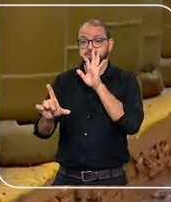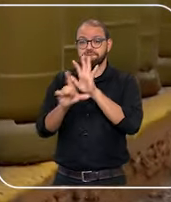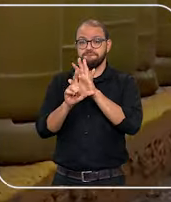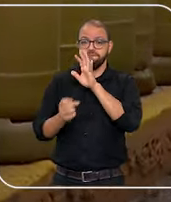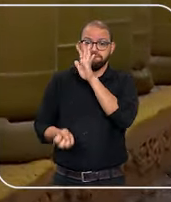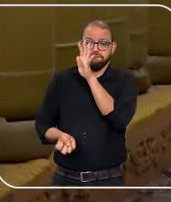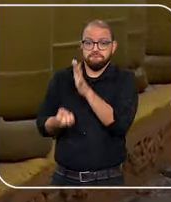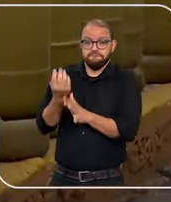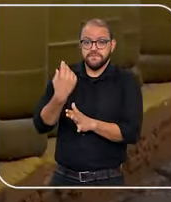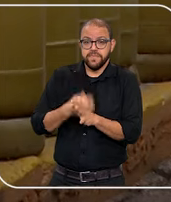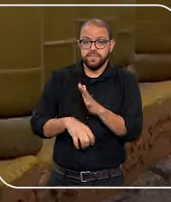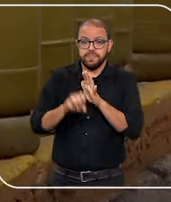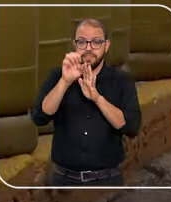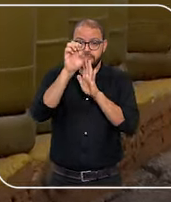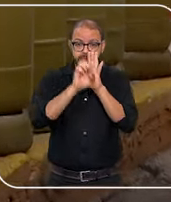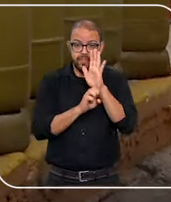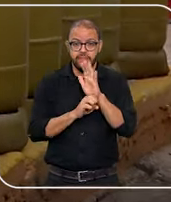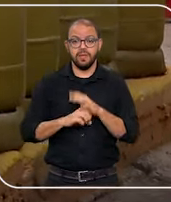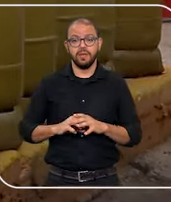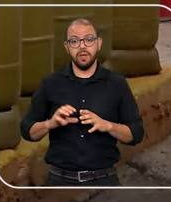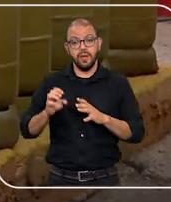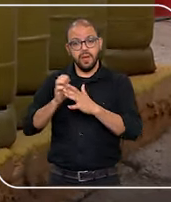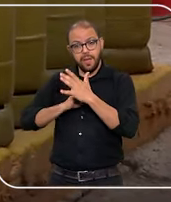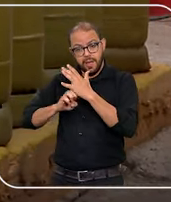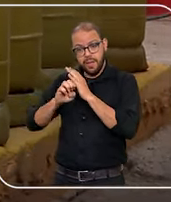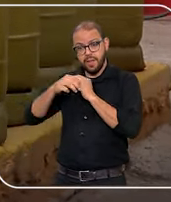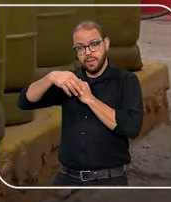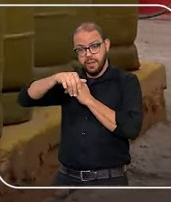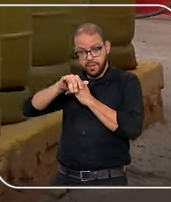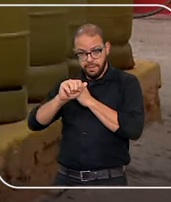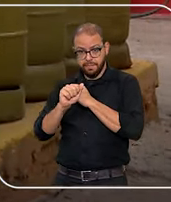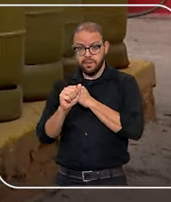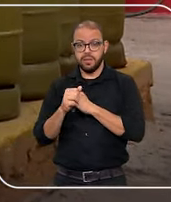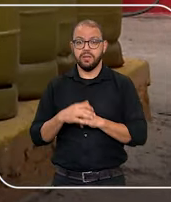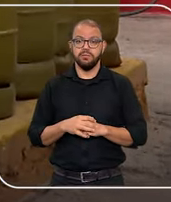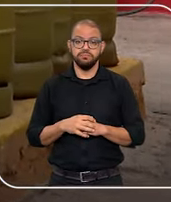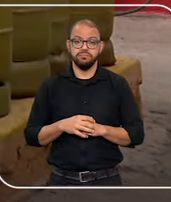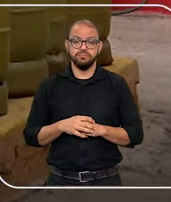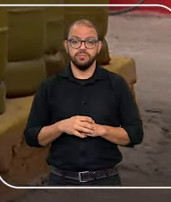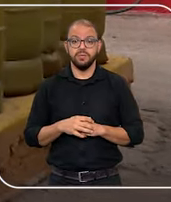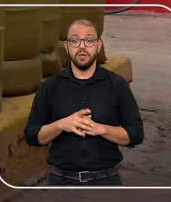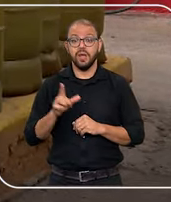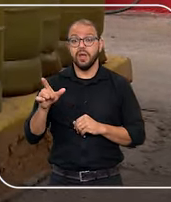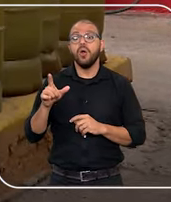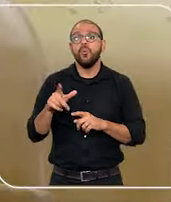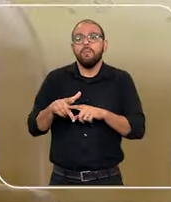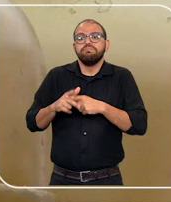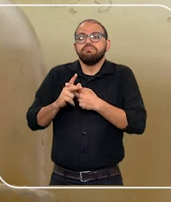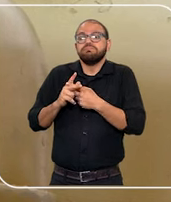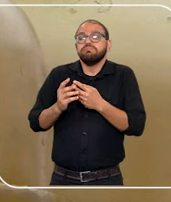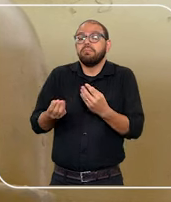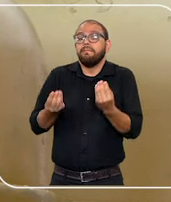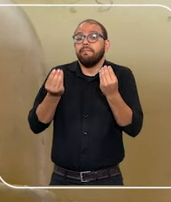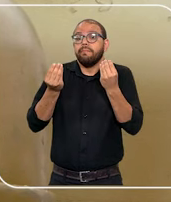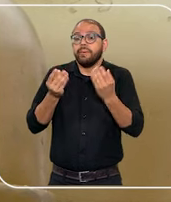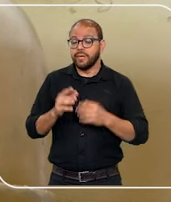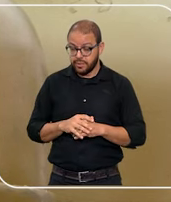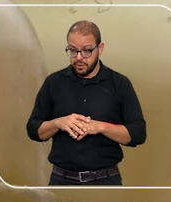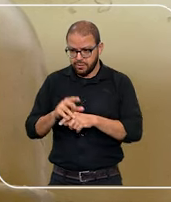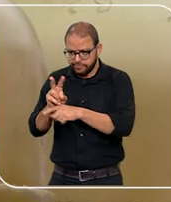prevista na lei que instituiu o Estatuto Nacional da Microempresa e da Empresa de Pequeno Porte. Esse mecanismo garante